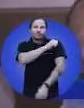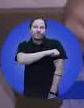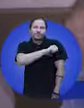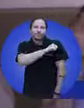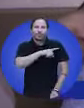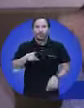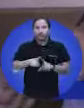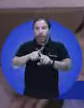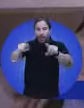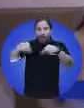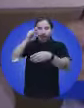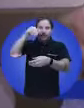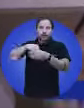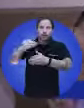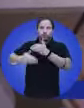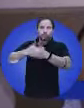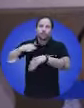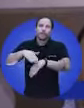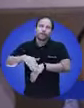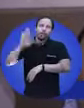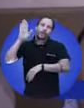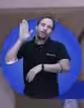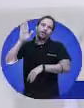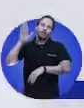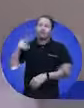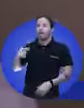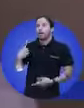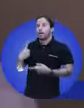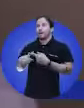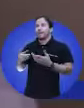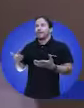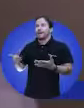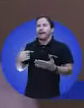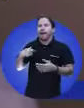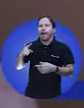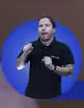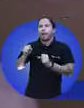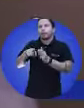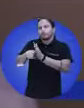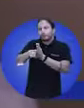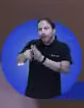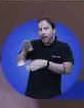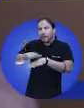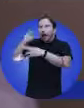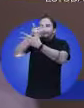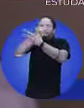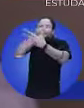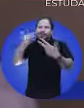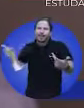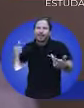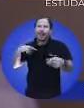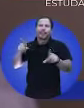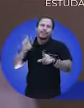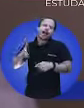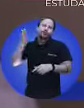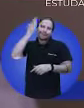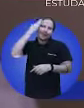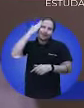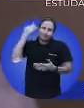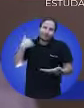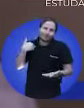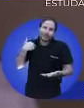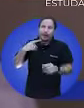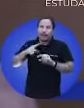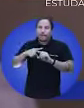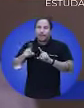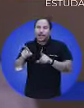aluno e o aluno na sala de aula desenvolver cada vez mais. Porque assim eu posso pesquisar mais coisas, além das que eu